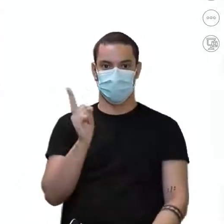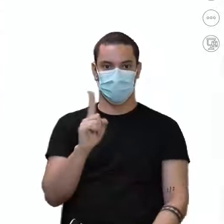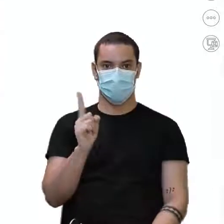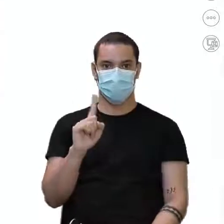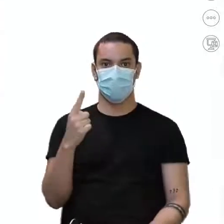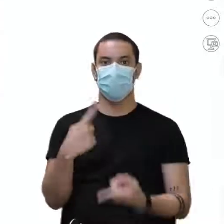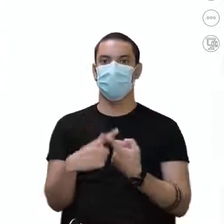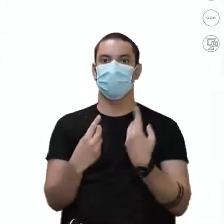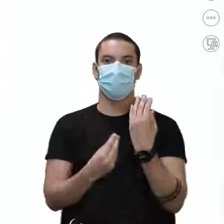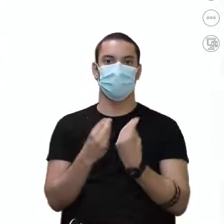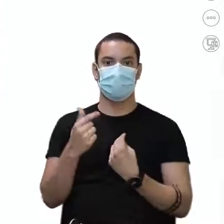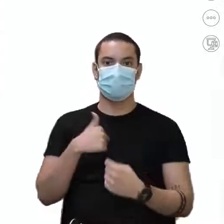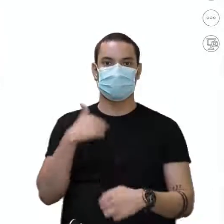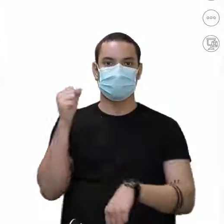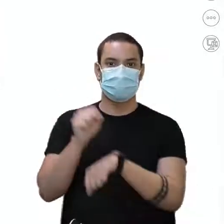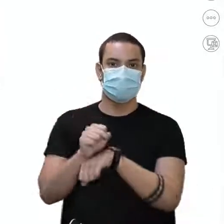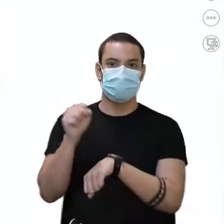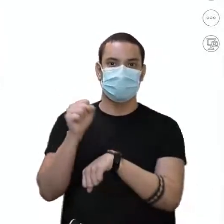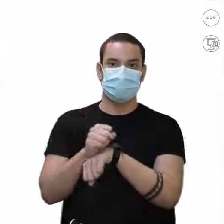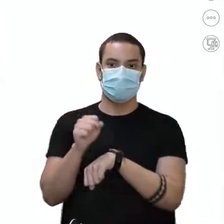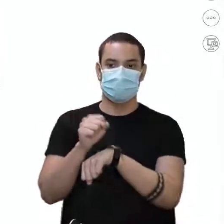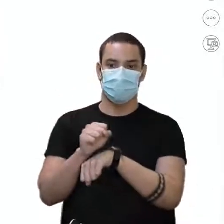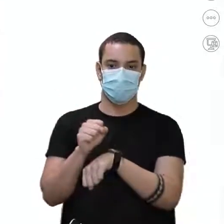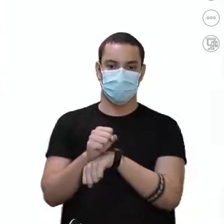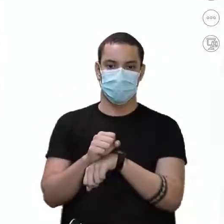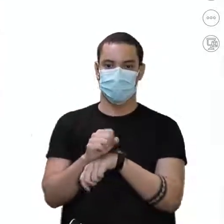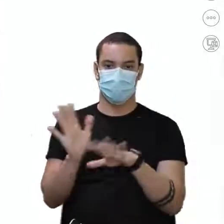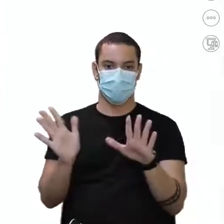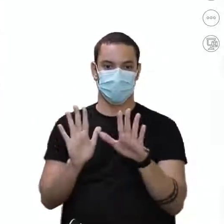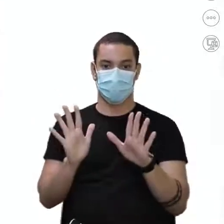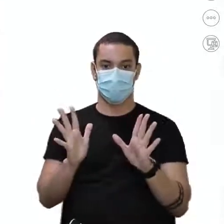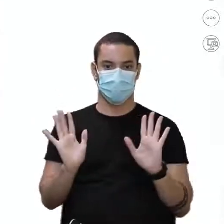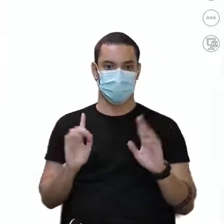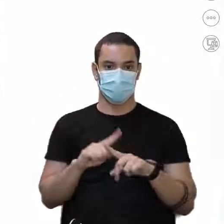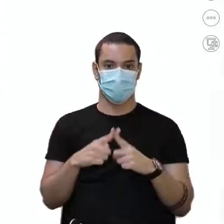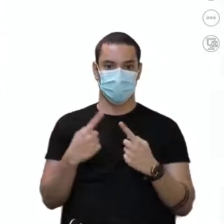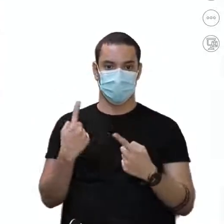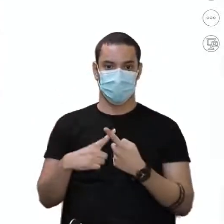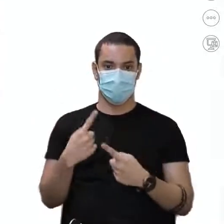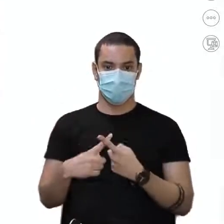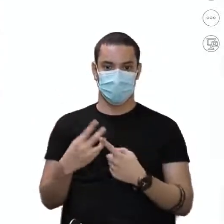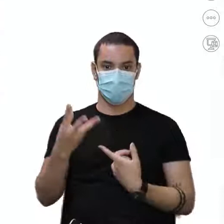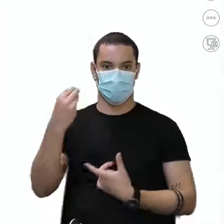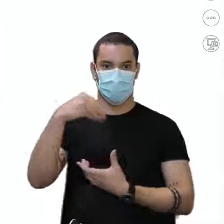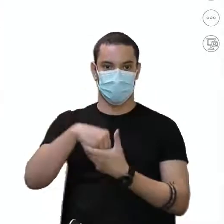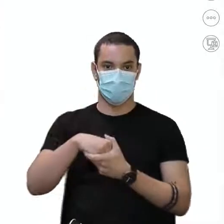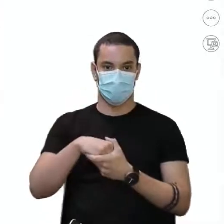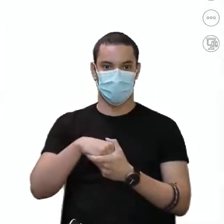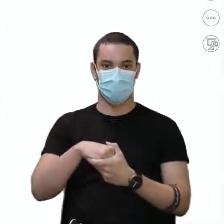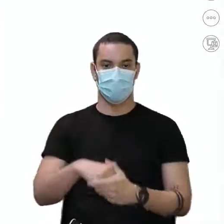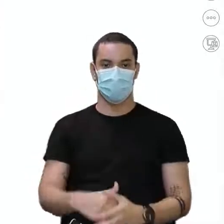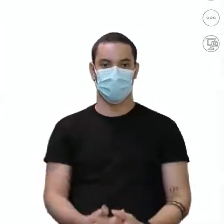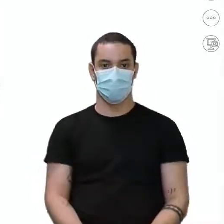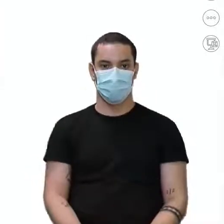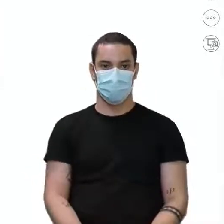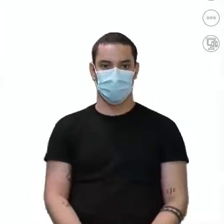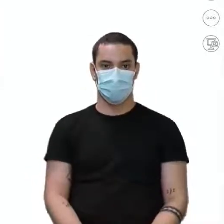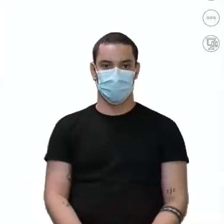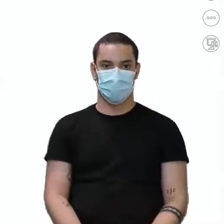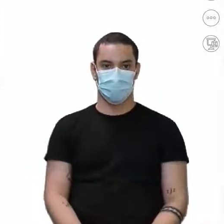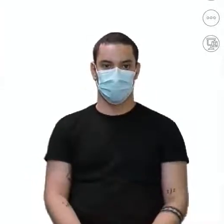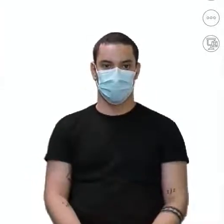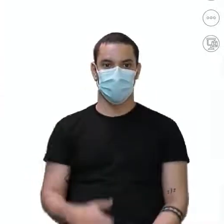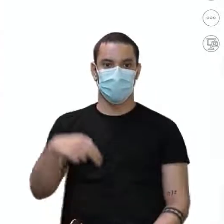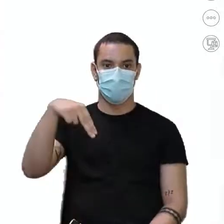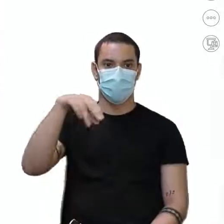been waiting long. Eu não tenho esperado por muito tempo. Imagina, né? I haven't. E por que haven't? Por causa do seu not